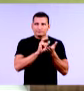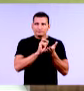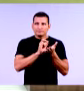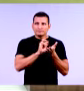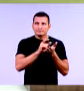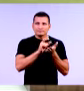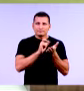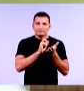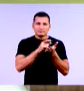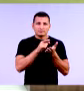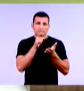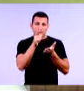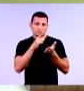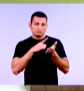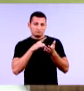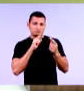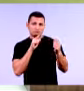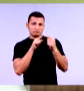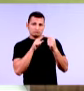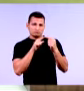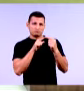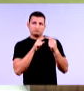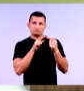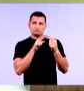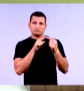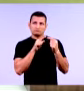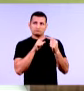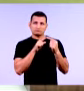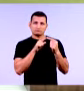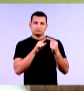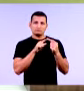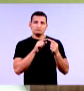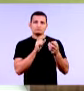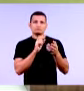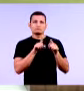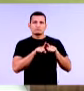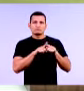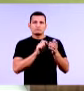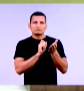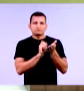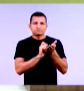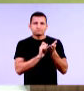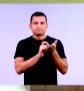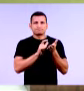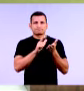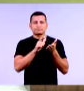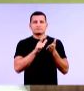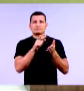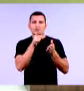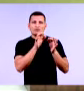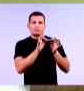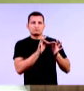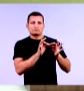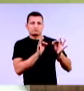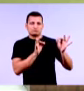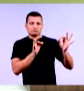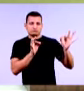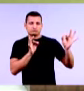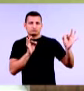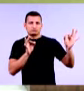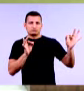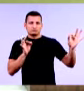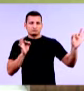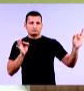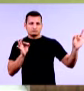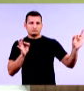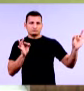se você está conectado, como também a força do sinal, né? Ou seja, quanto mais longe você fica desse sinal de rede